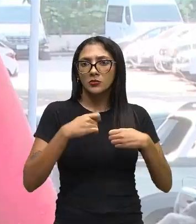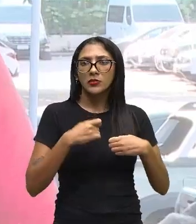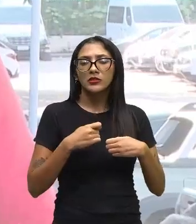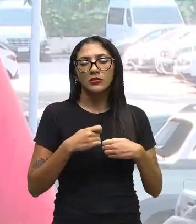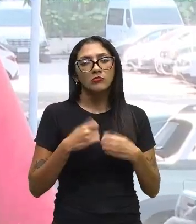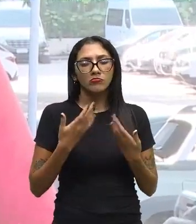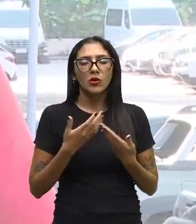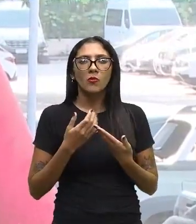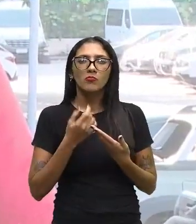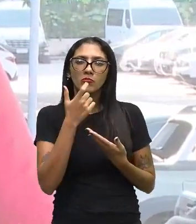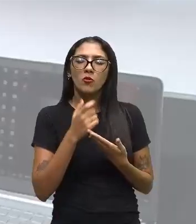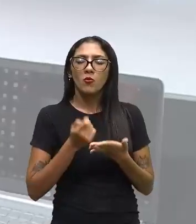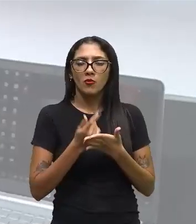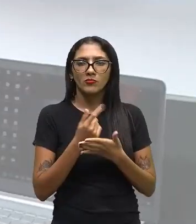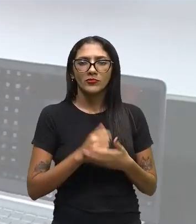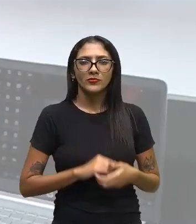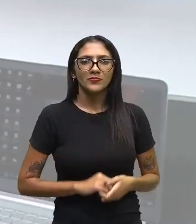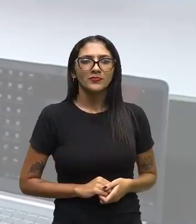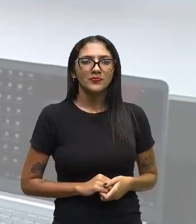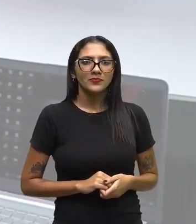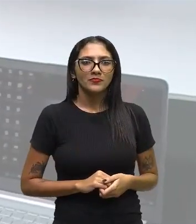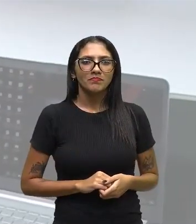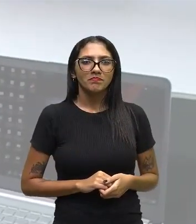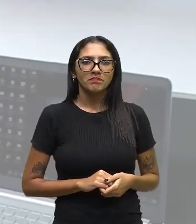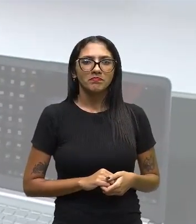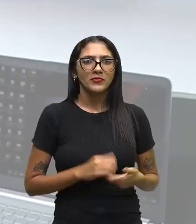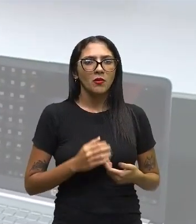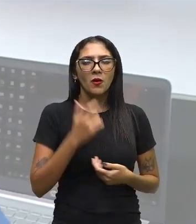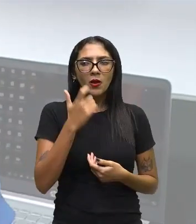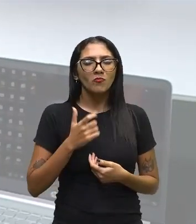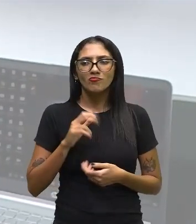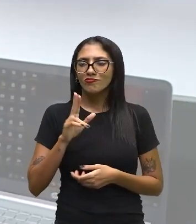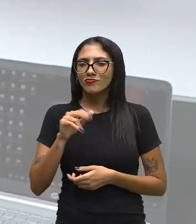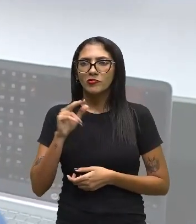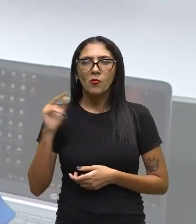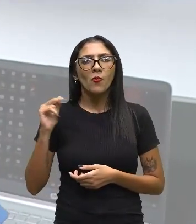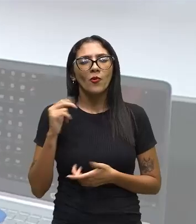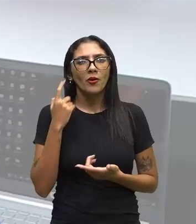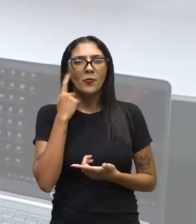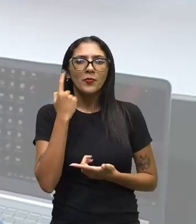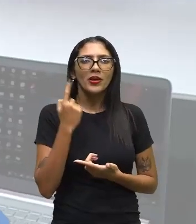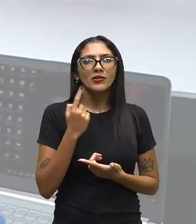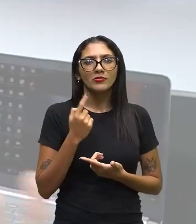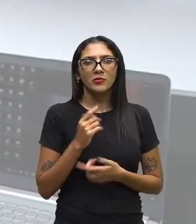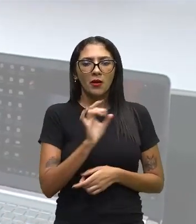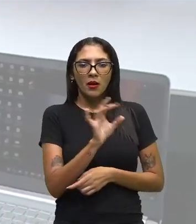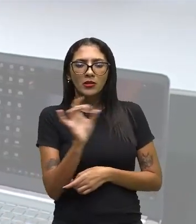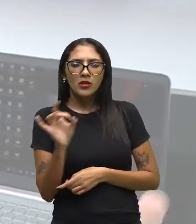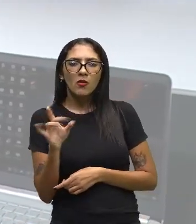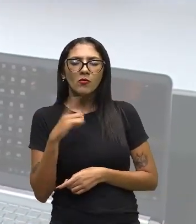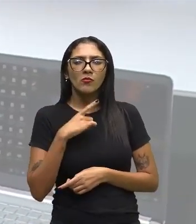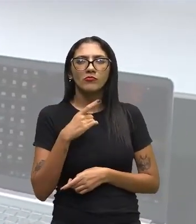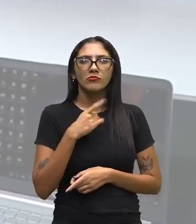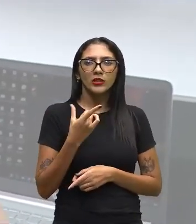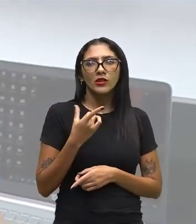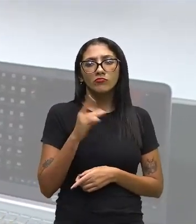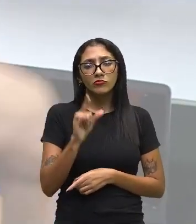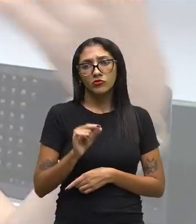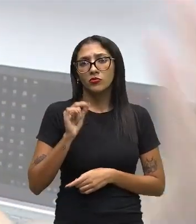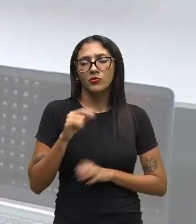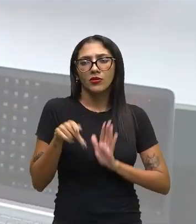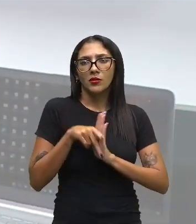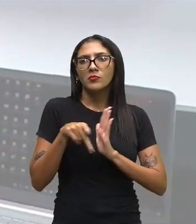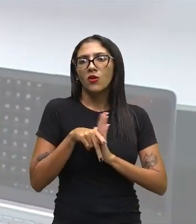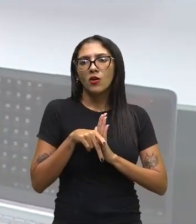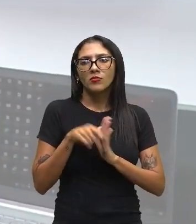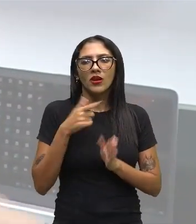comprando também. Não, nunca tomei essa atitude porque eu acho que cada um, né, tem a sua escolha. Então, se